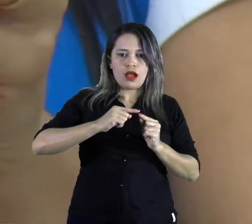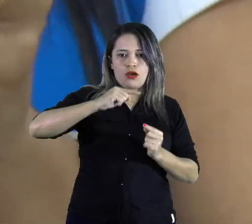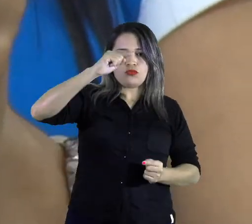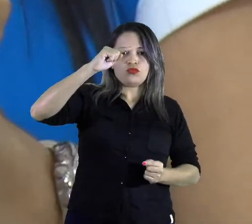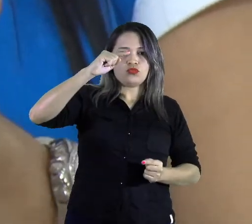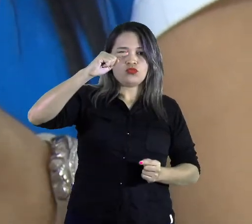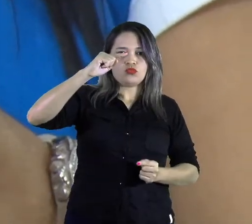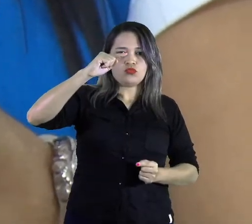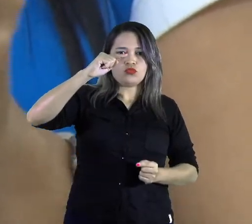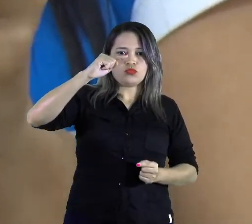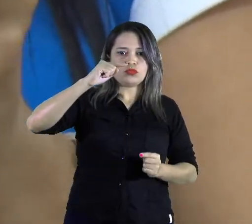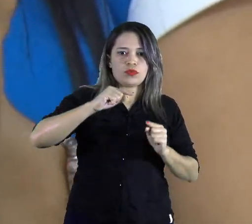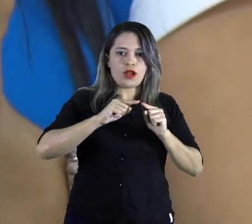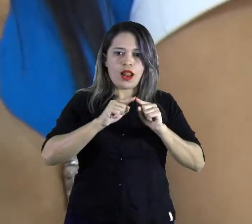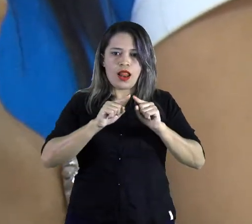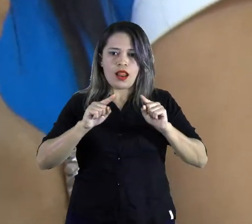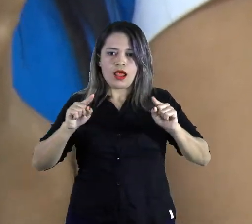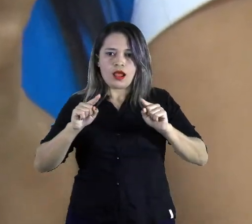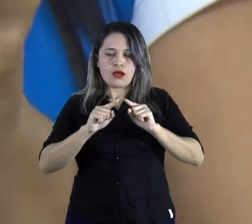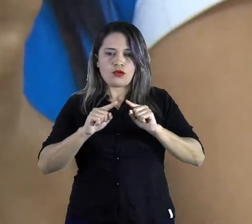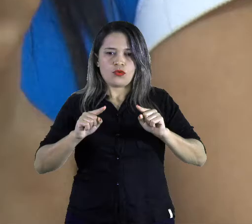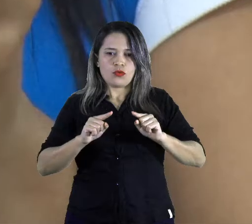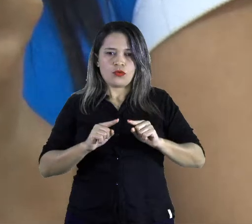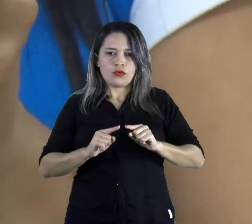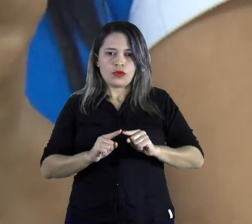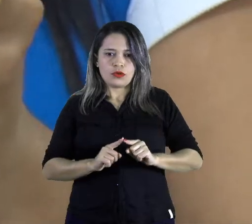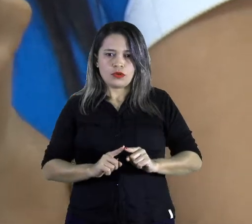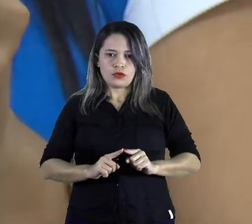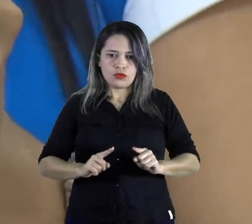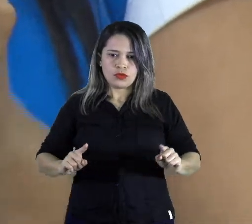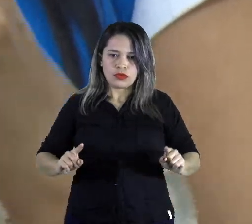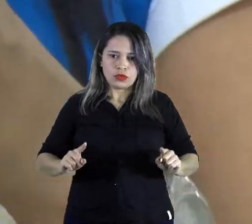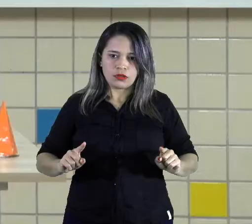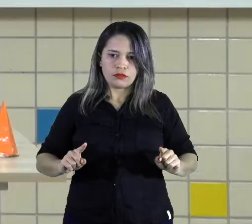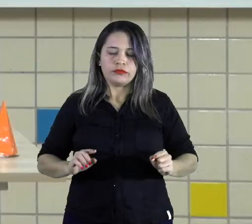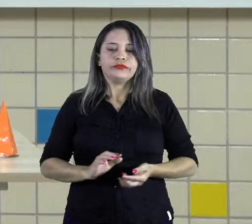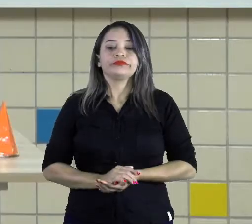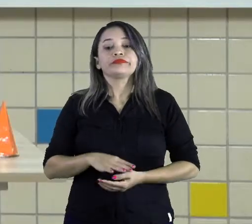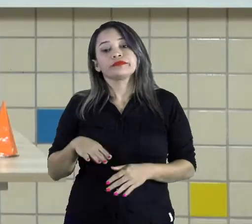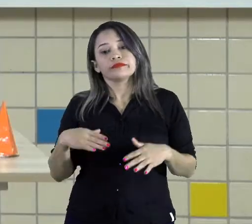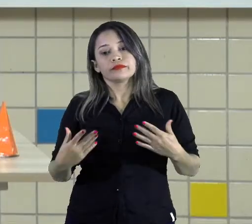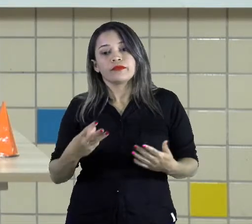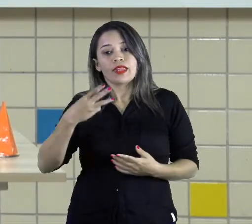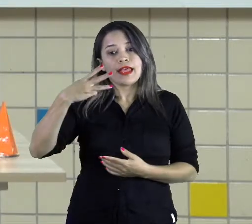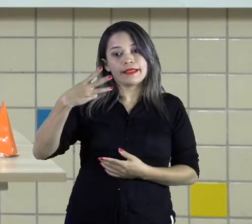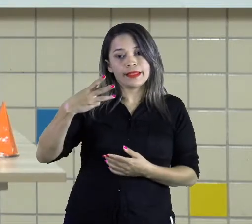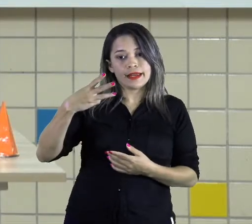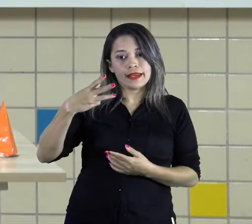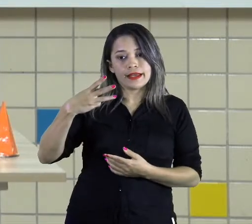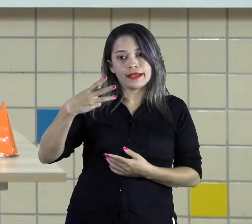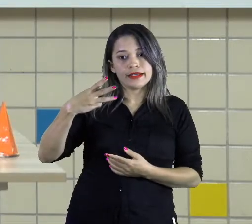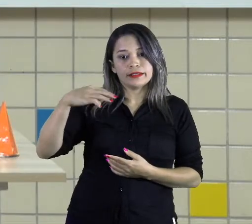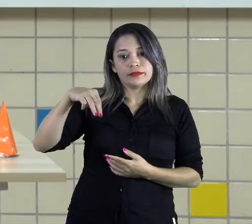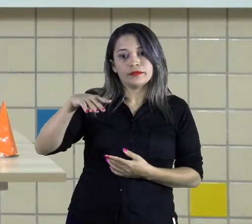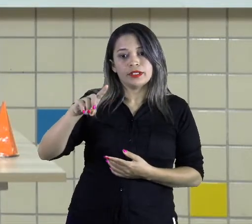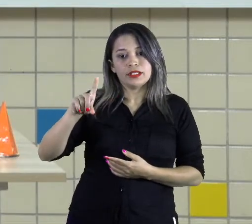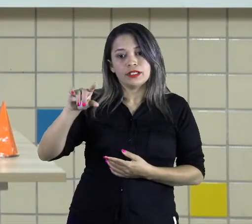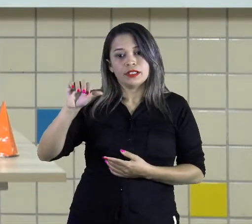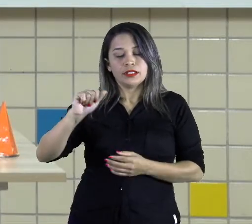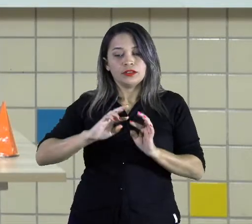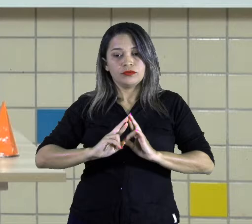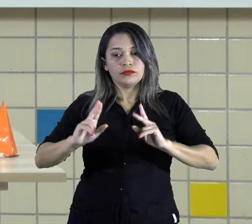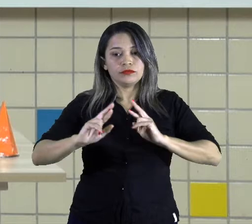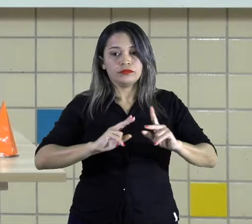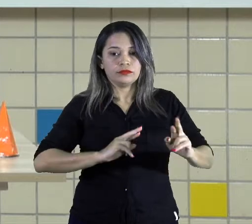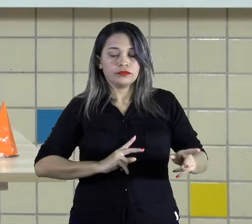altura, a largura e o comprimento dele. Então, assim, são 3 medidas diferentes. E aí, para